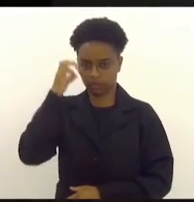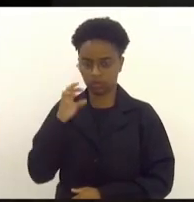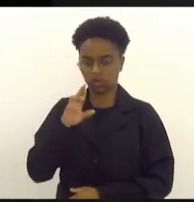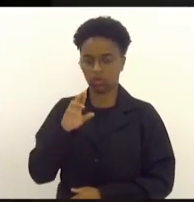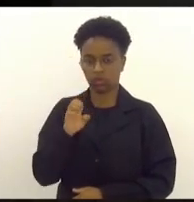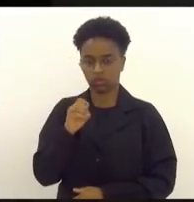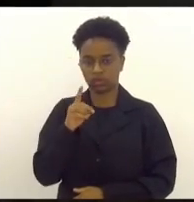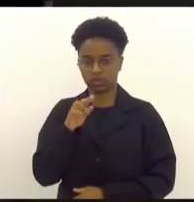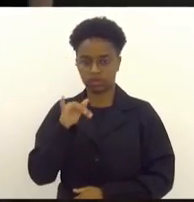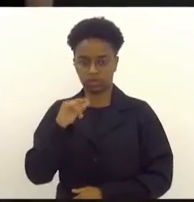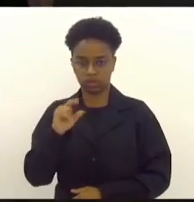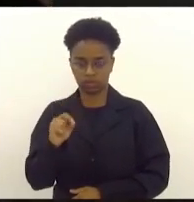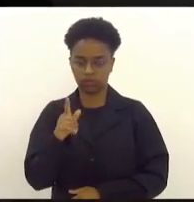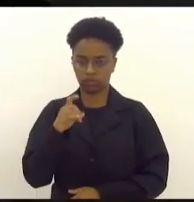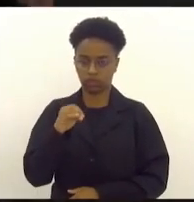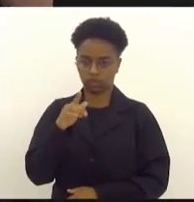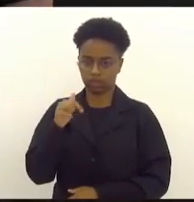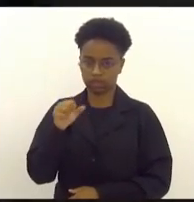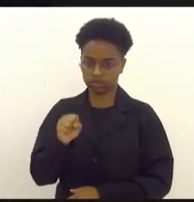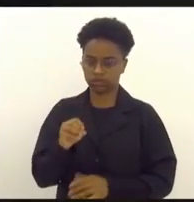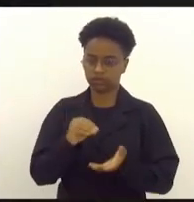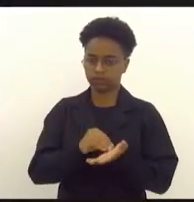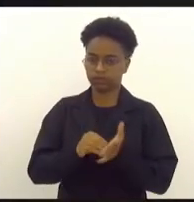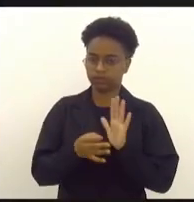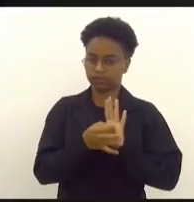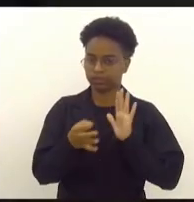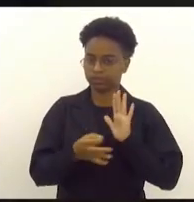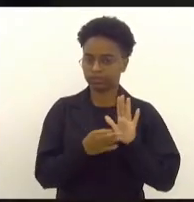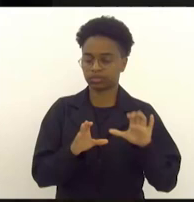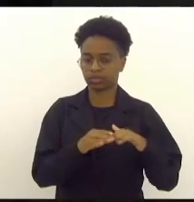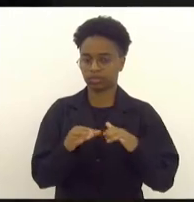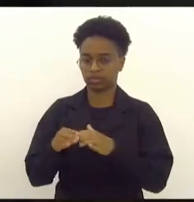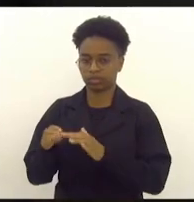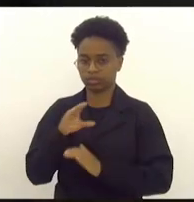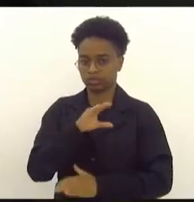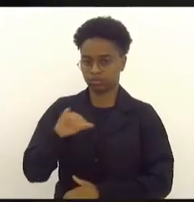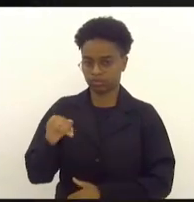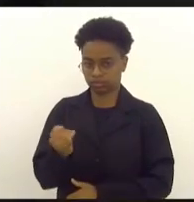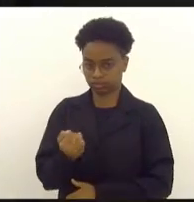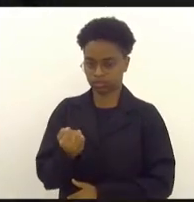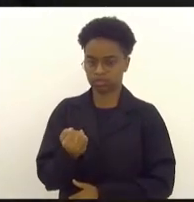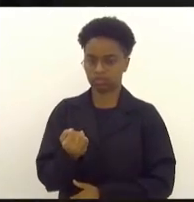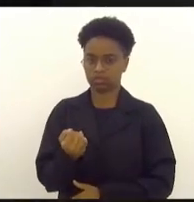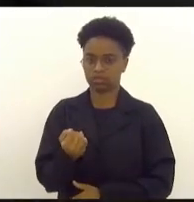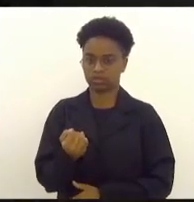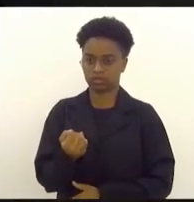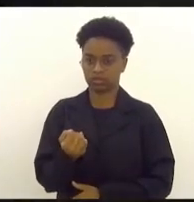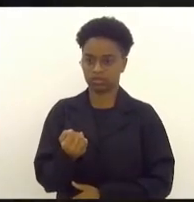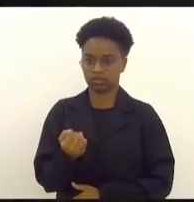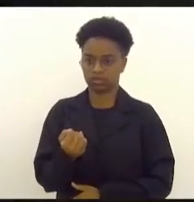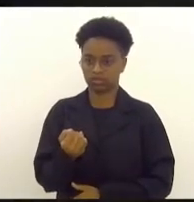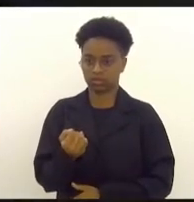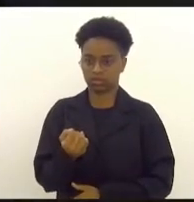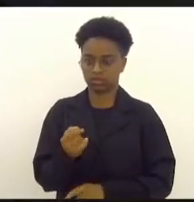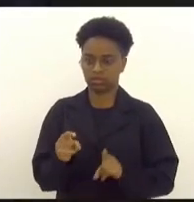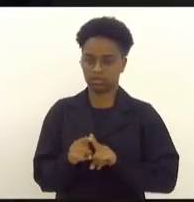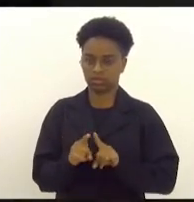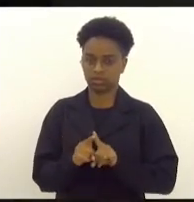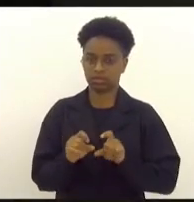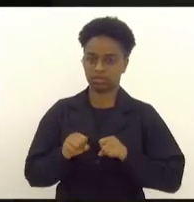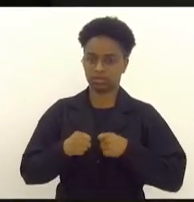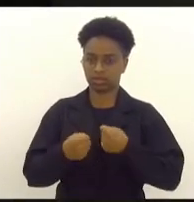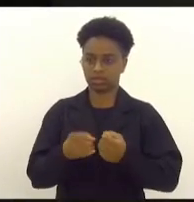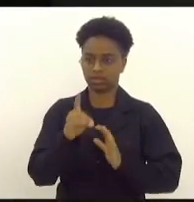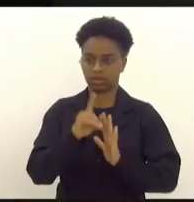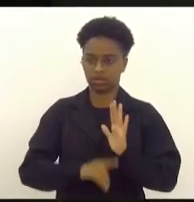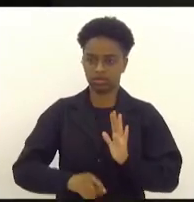Amorim Douglas ruas entendendo de pareceres das comissões Constituição e justiça e de defesa dos